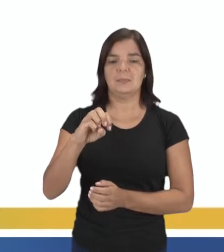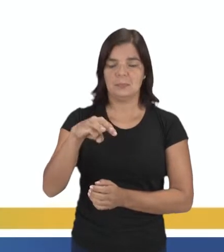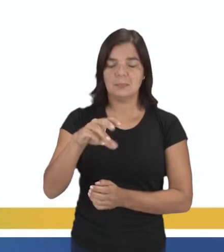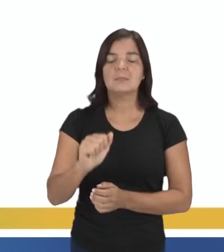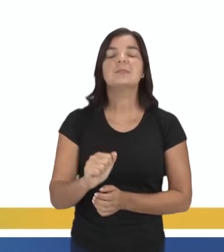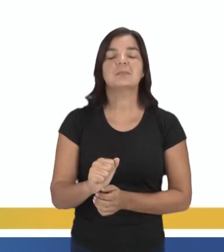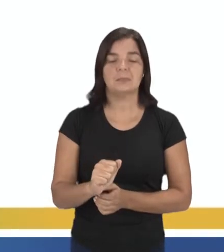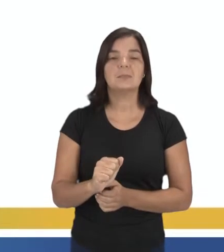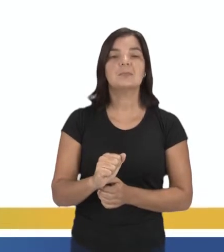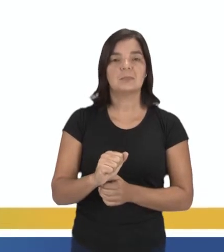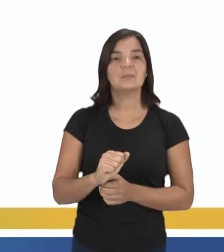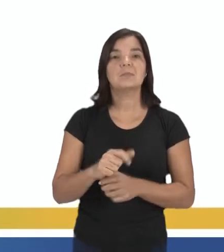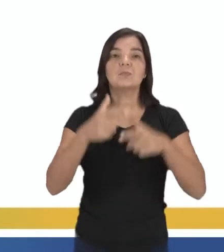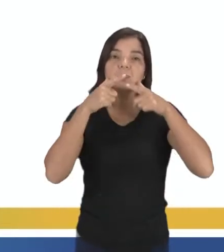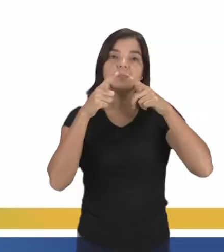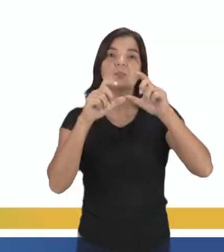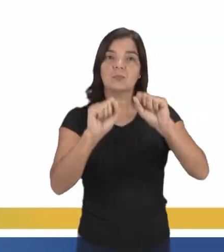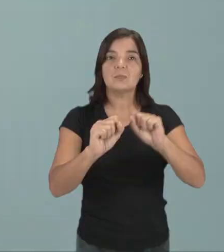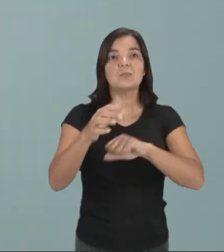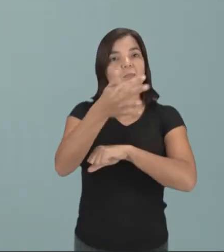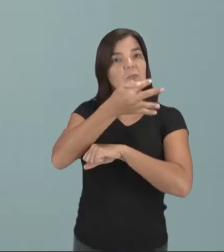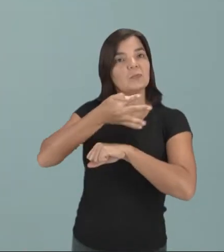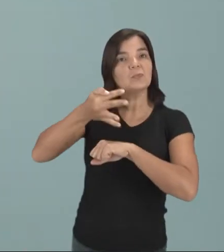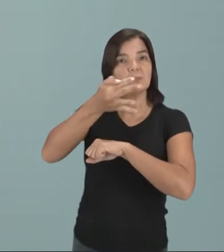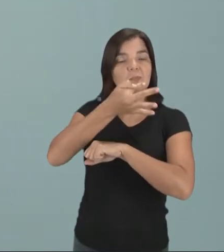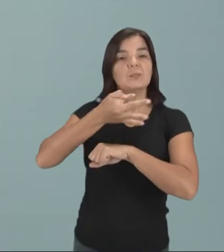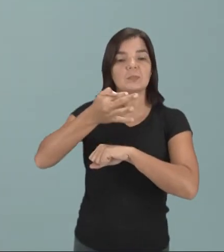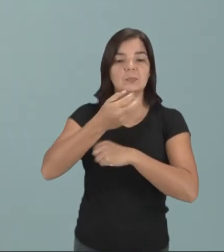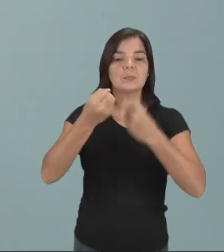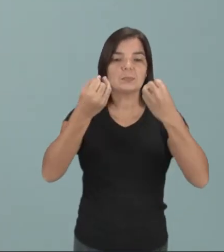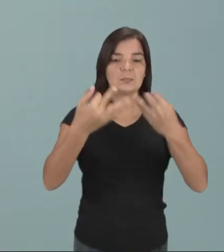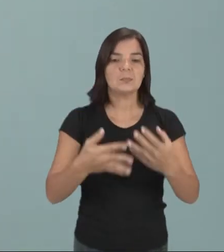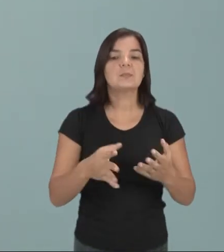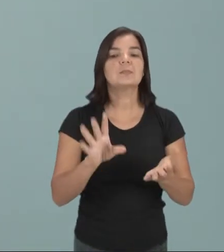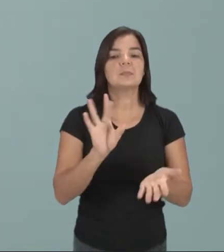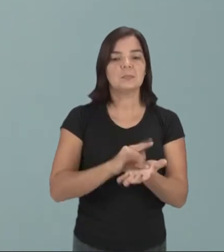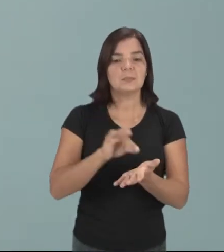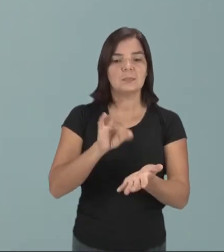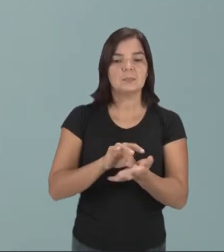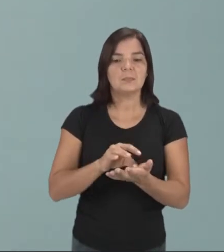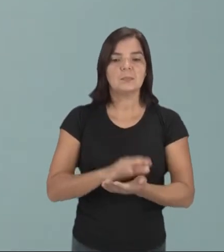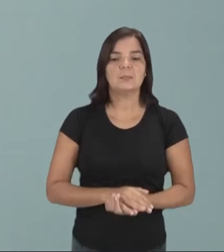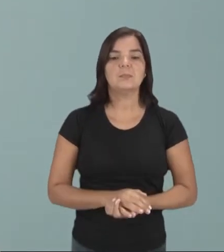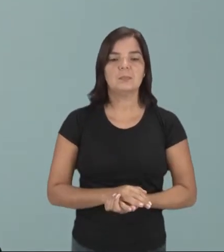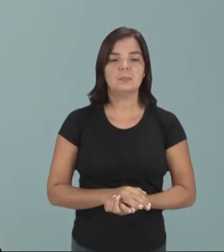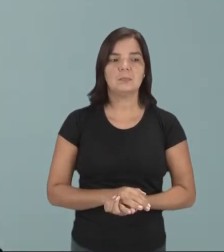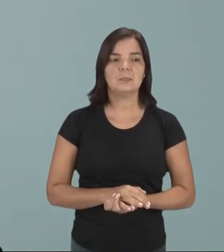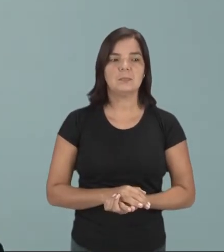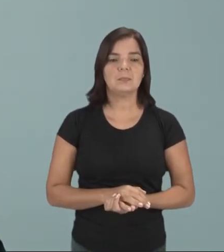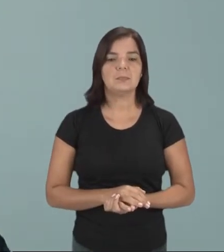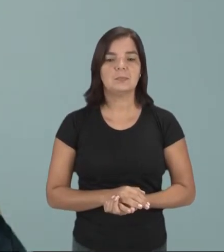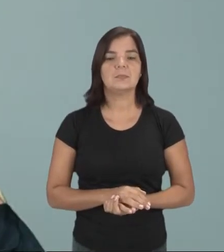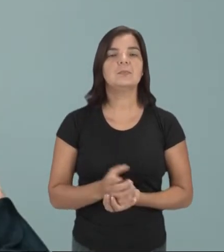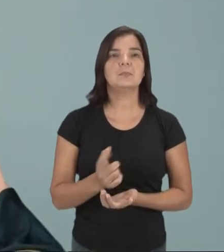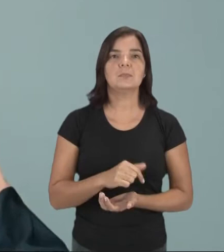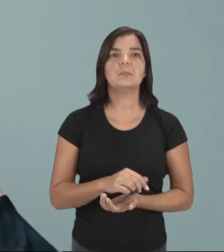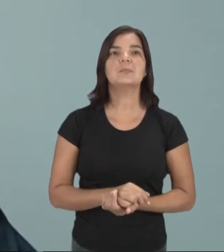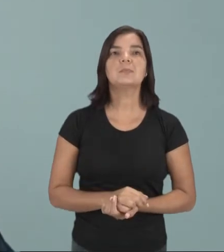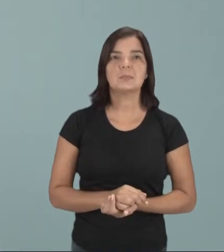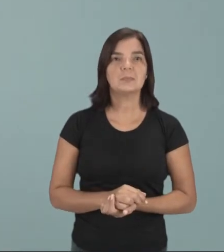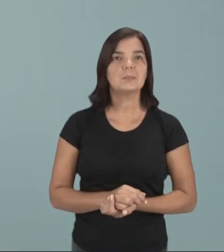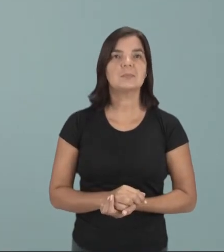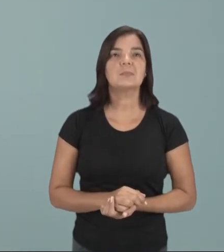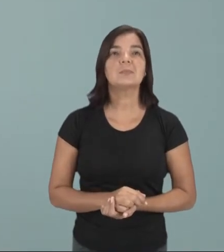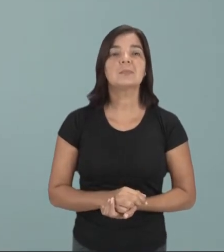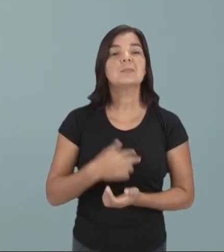estilizada, claro que mesmo falando da realidade, não era uma forma coloquialista, não. Era a forma culta